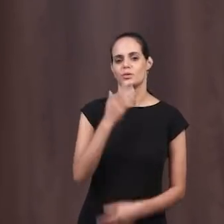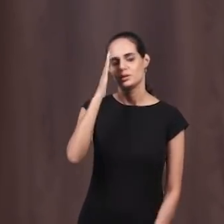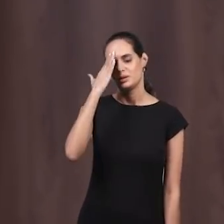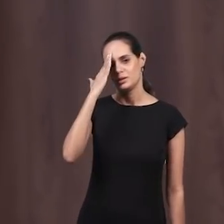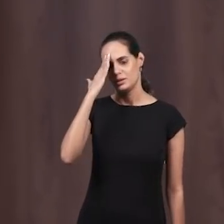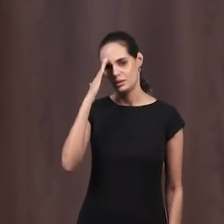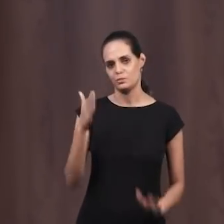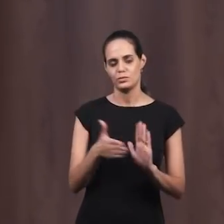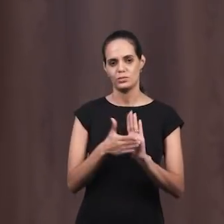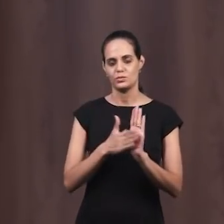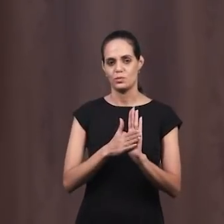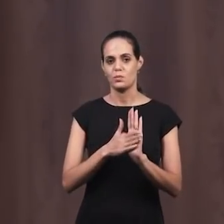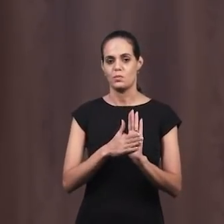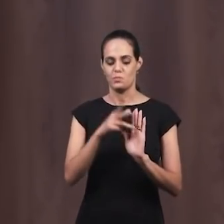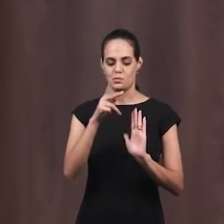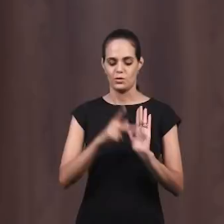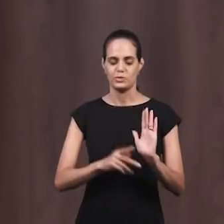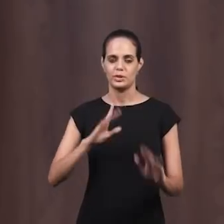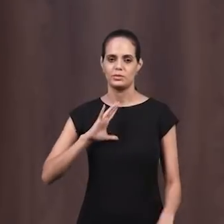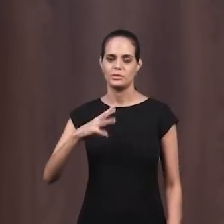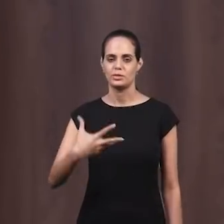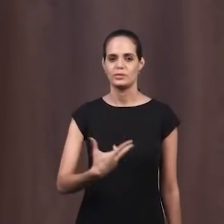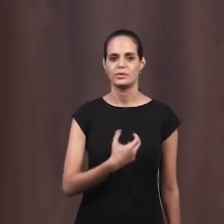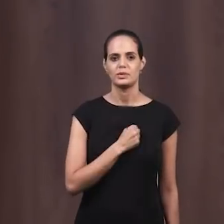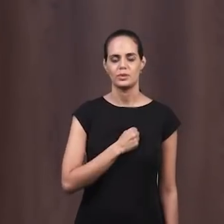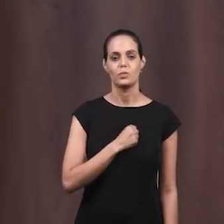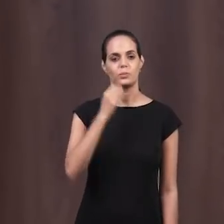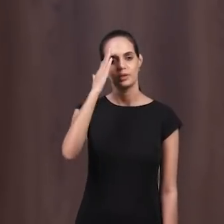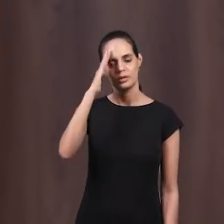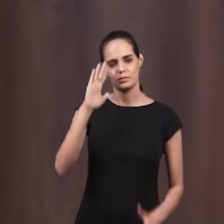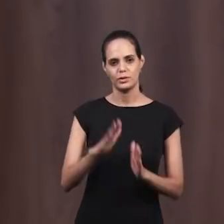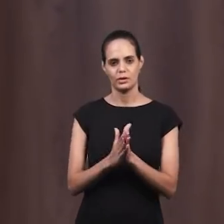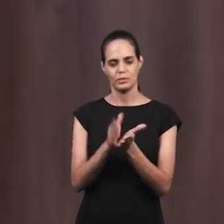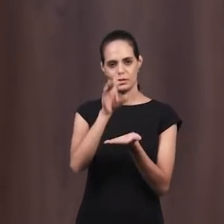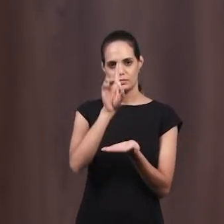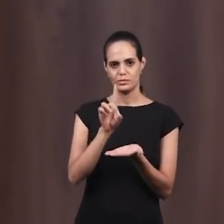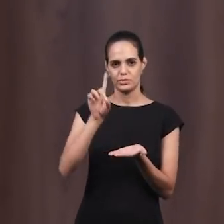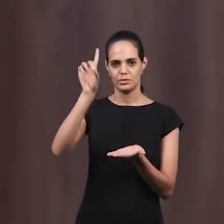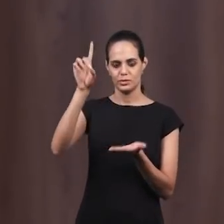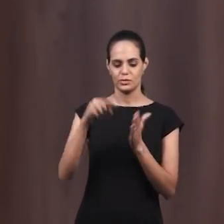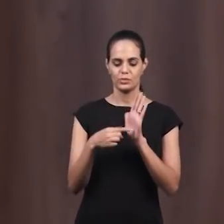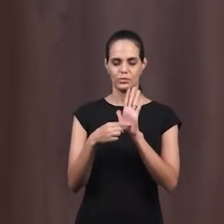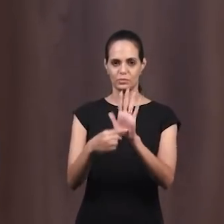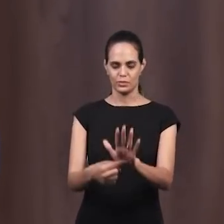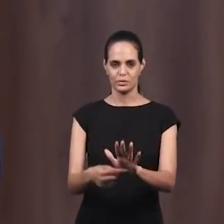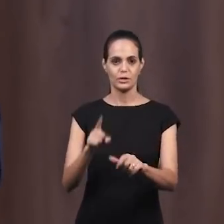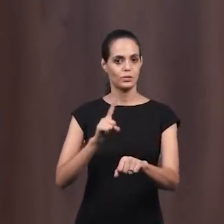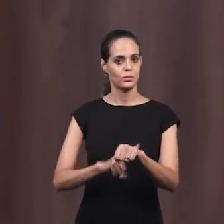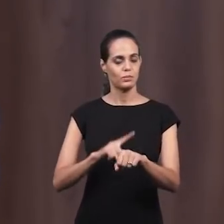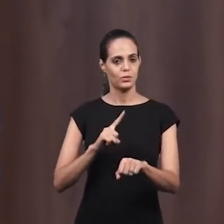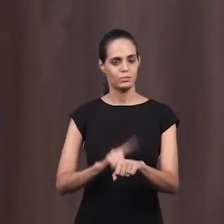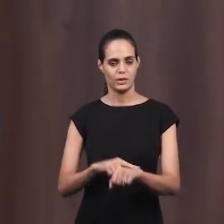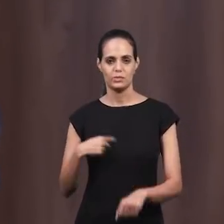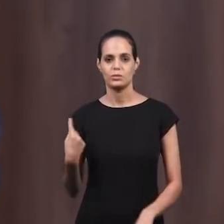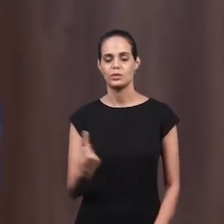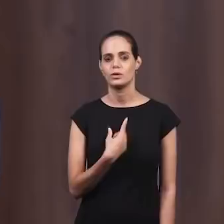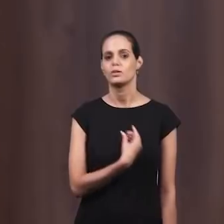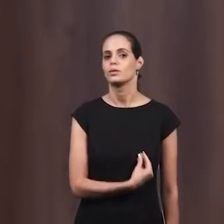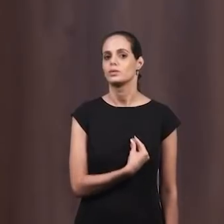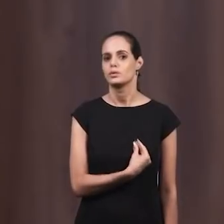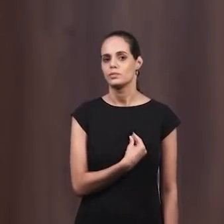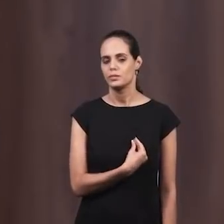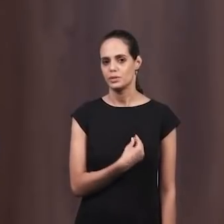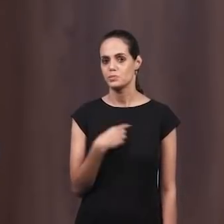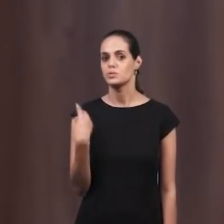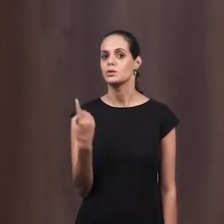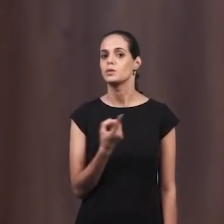de salvação, quando o entendimento daquilo que a Bíblia diz acerca deste momento que nós estamos vivendo, quando